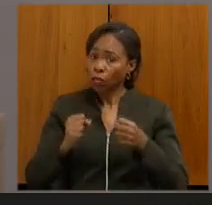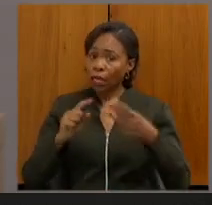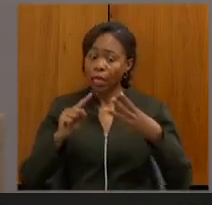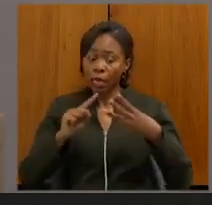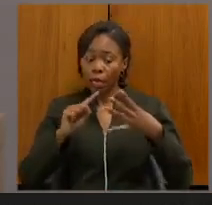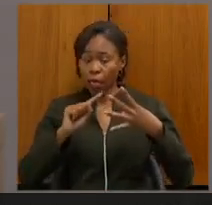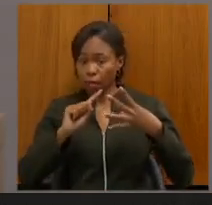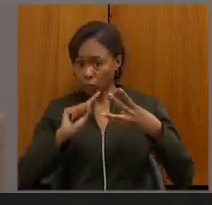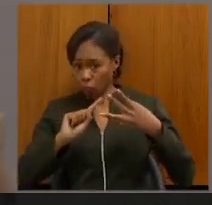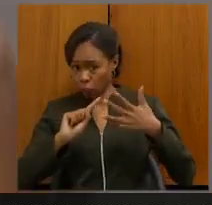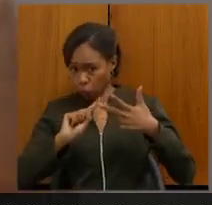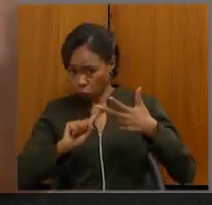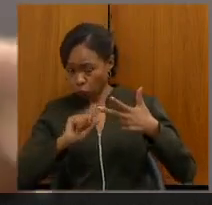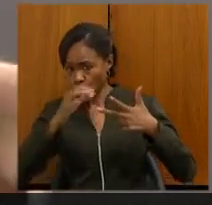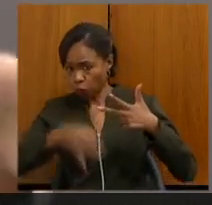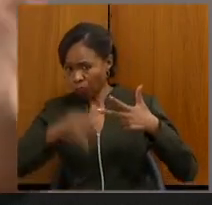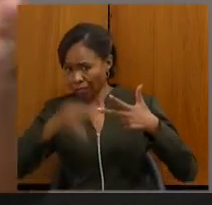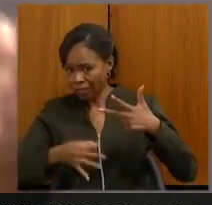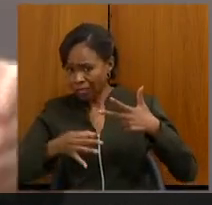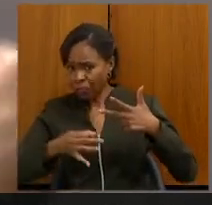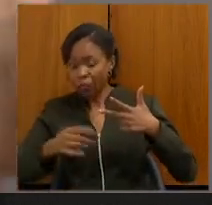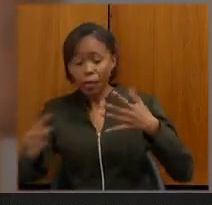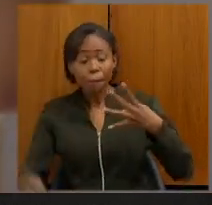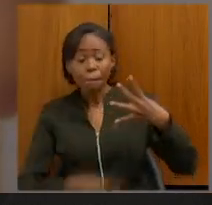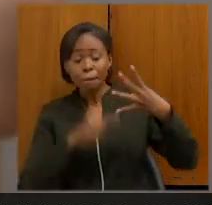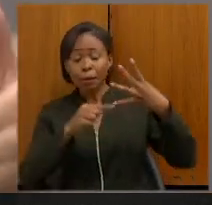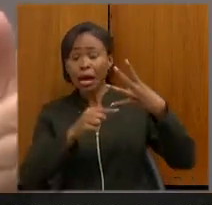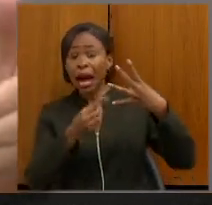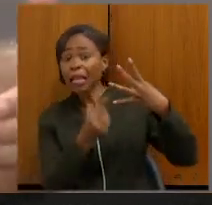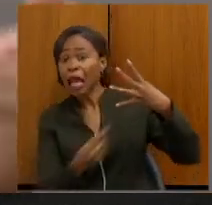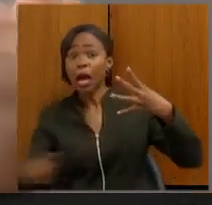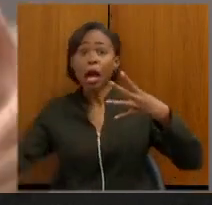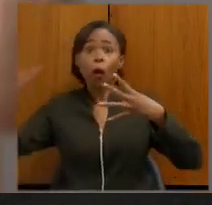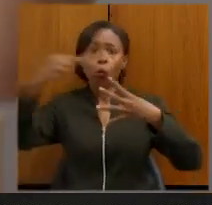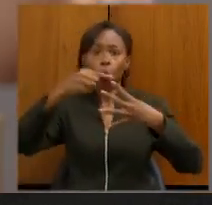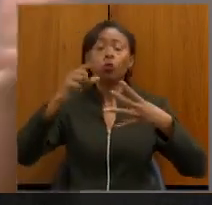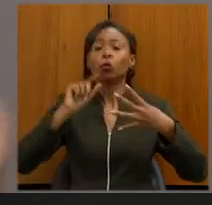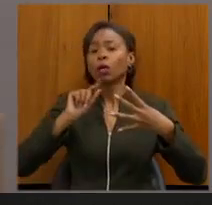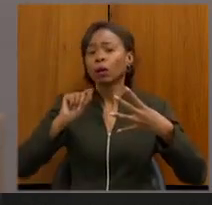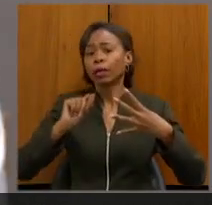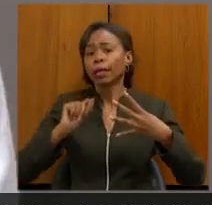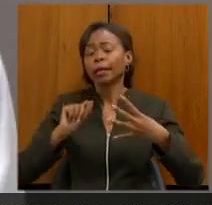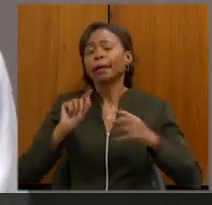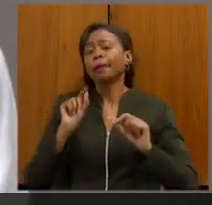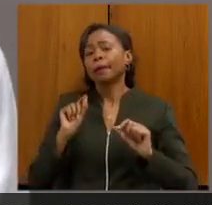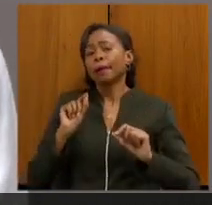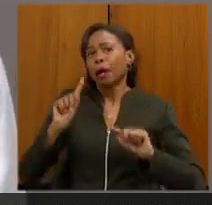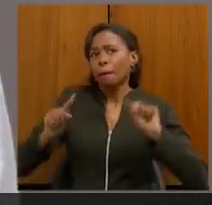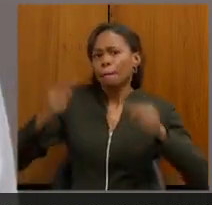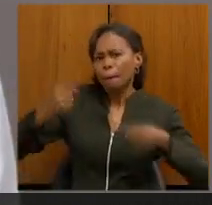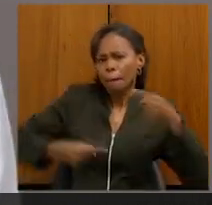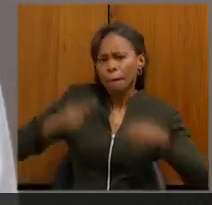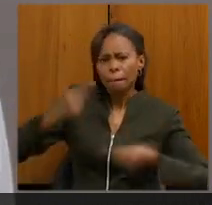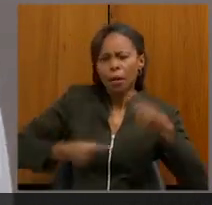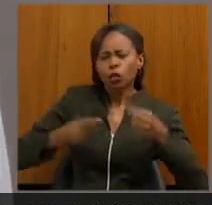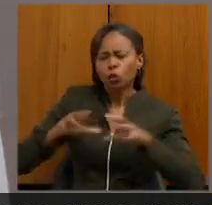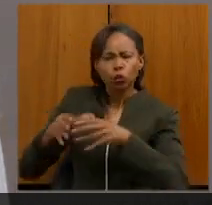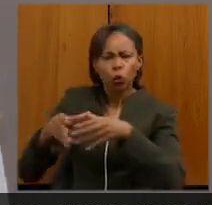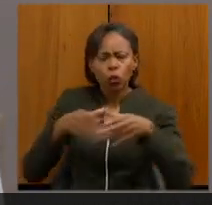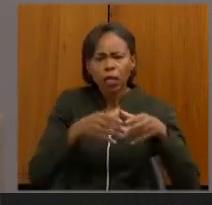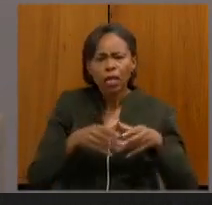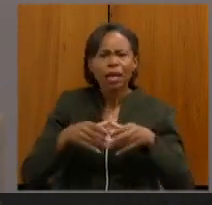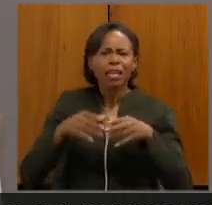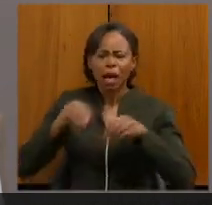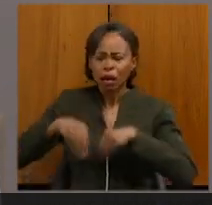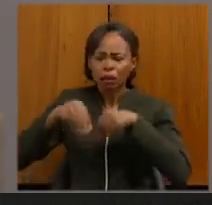Primeira Instância até a última também na hora de julgar os conflitos coletivos né essas questões conflitos agrários e